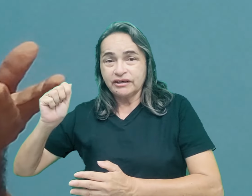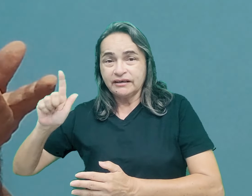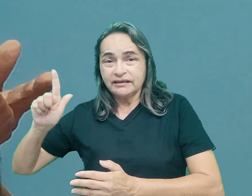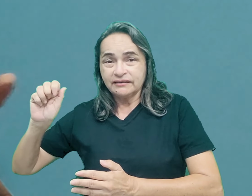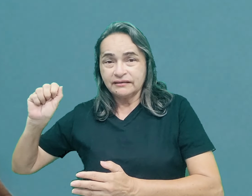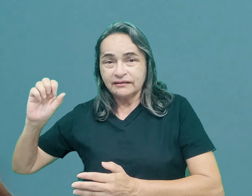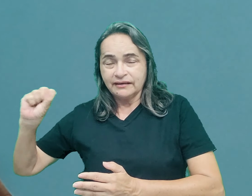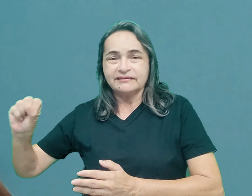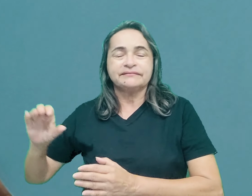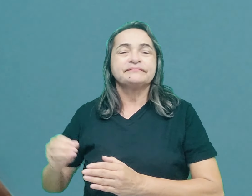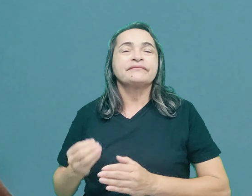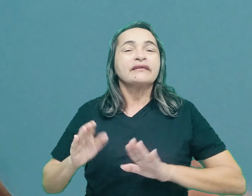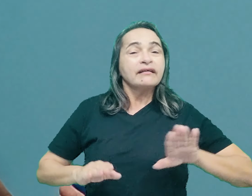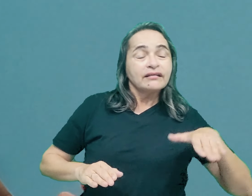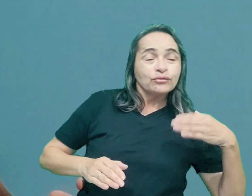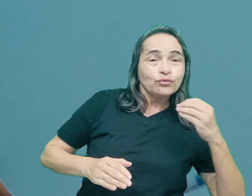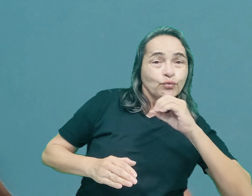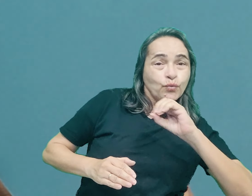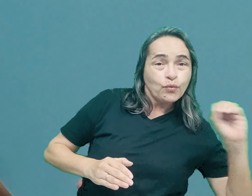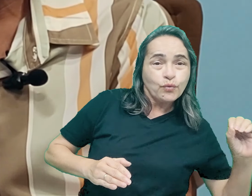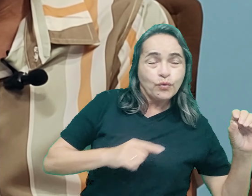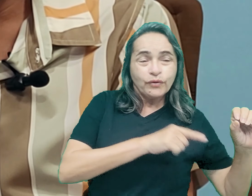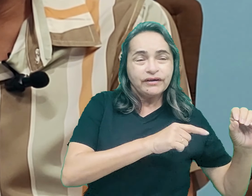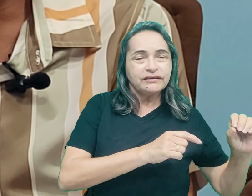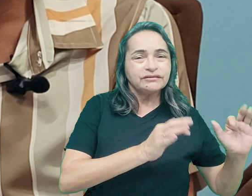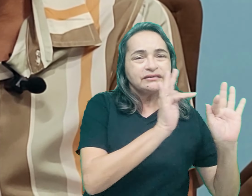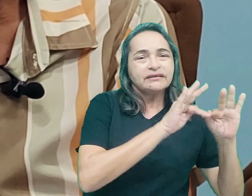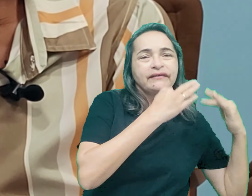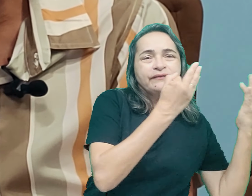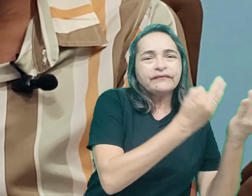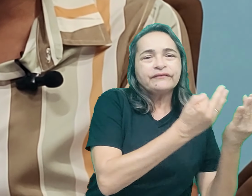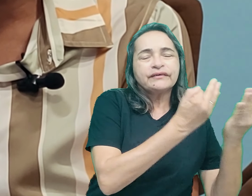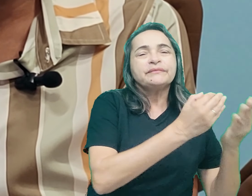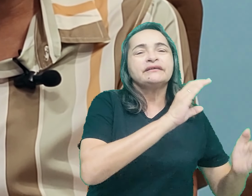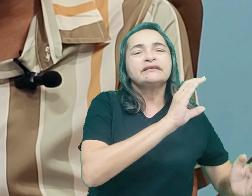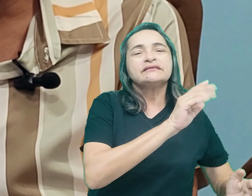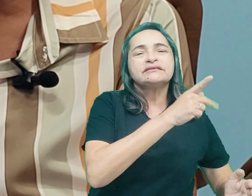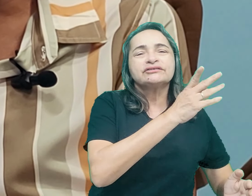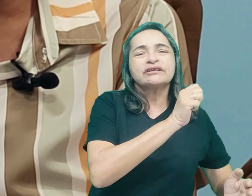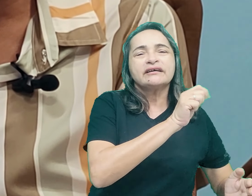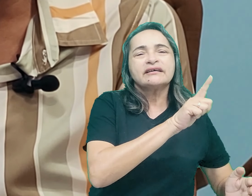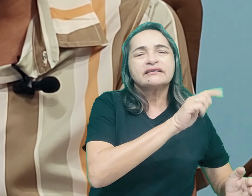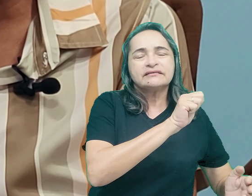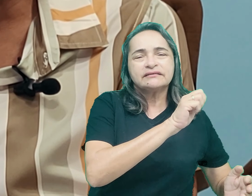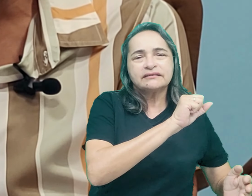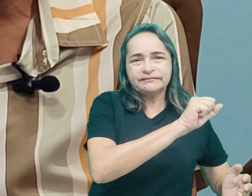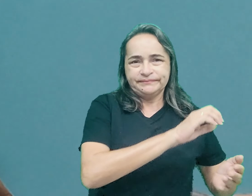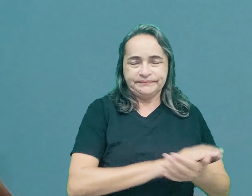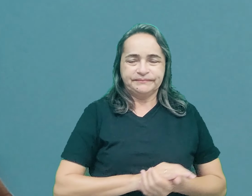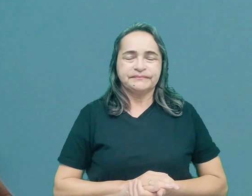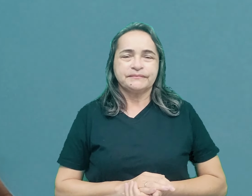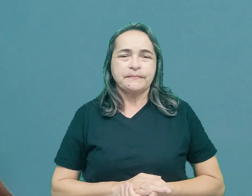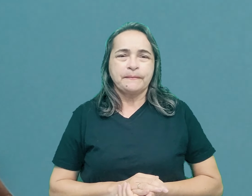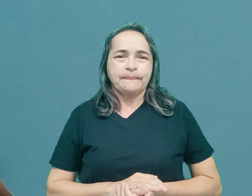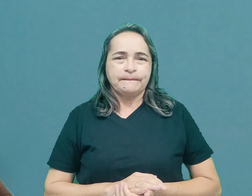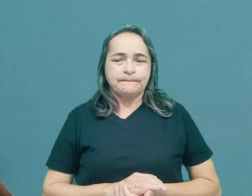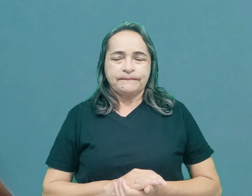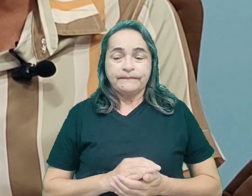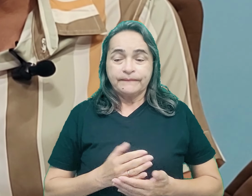oeste, a família Cavalcante. Da construção da torre. Da construção das torres. Eu queria voltar um pouquinho antes de uma dúvida que surgiu aqui, que é